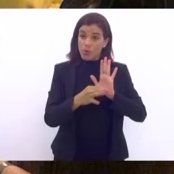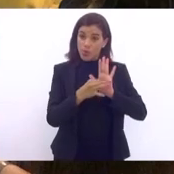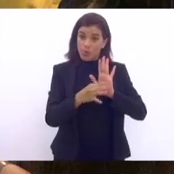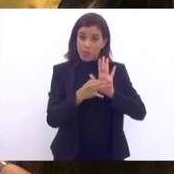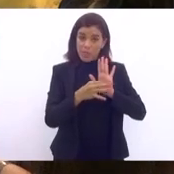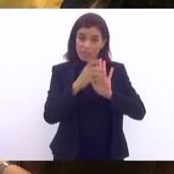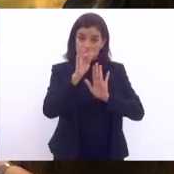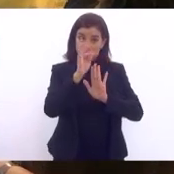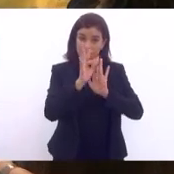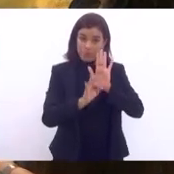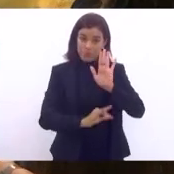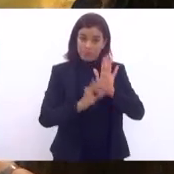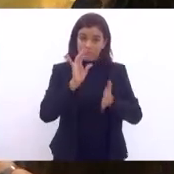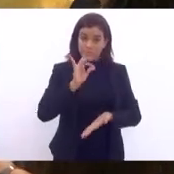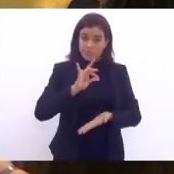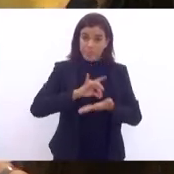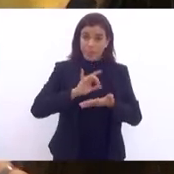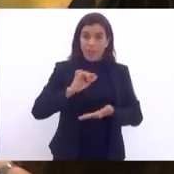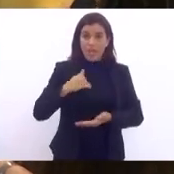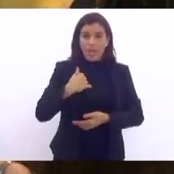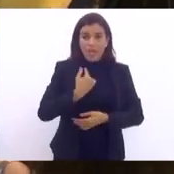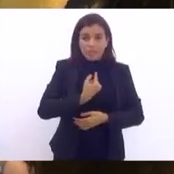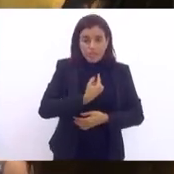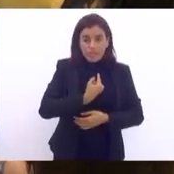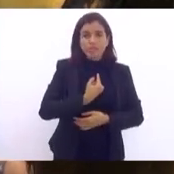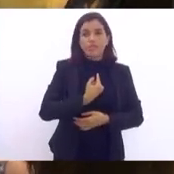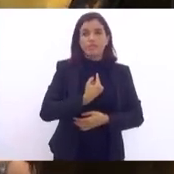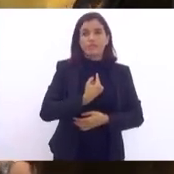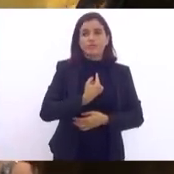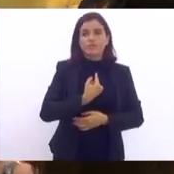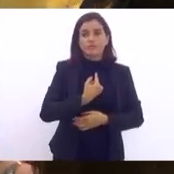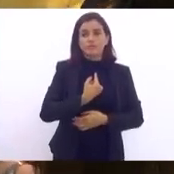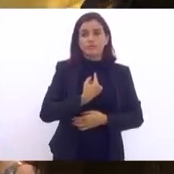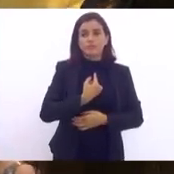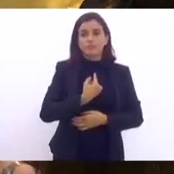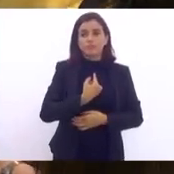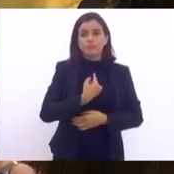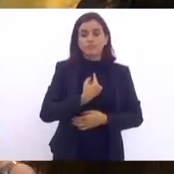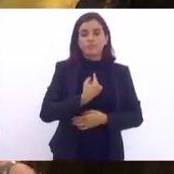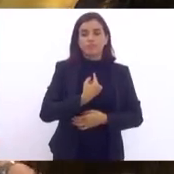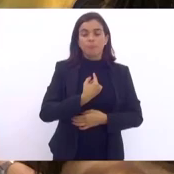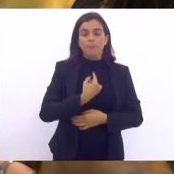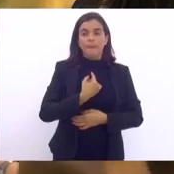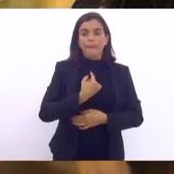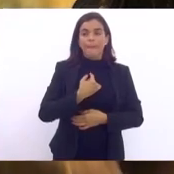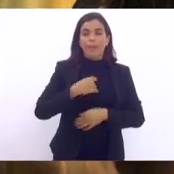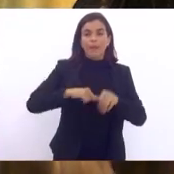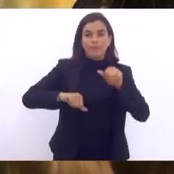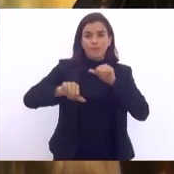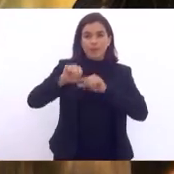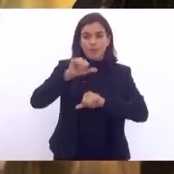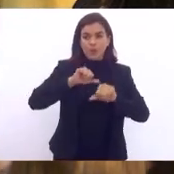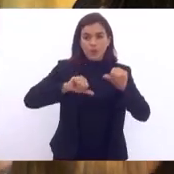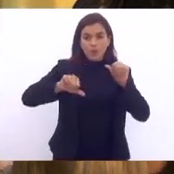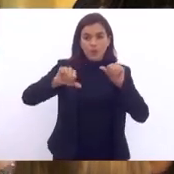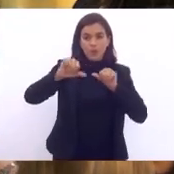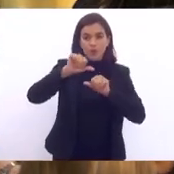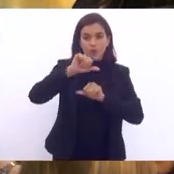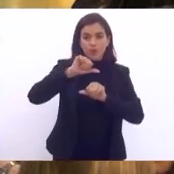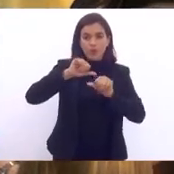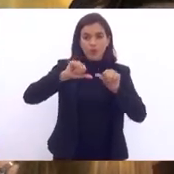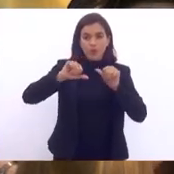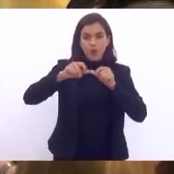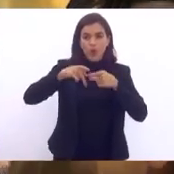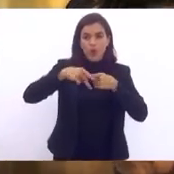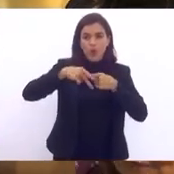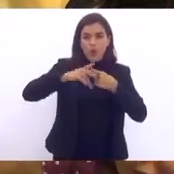consideração, eventualmente, fazer uma troca, que na verdade é uma troca só de uma correção de ortografia, não é de ortografia,